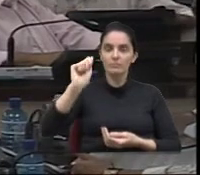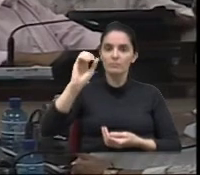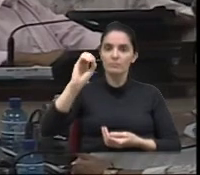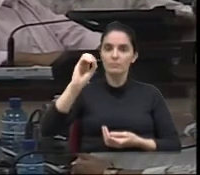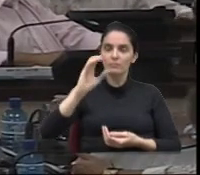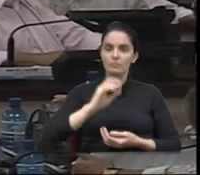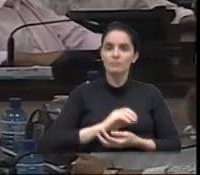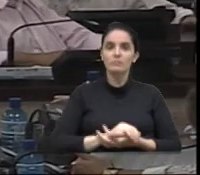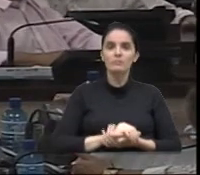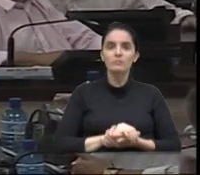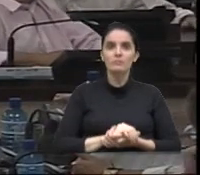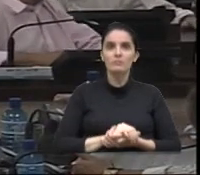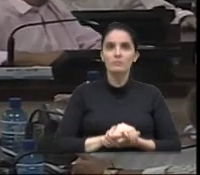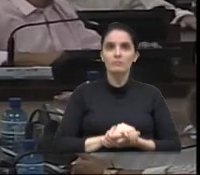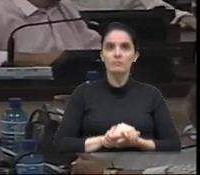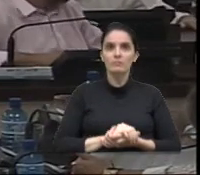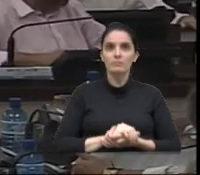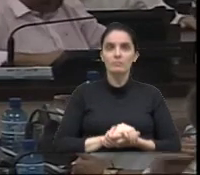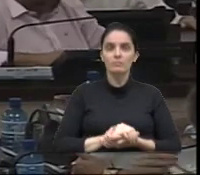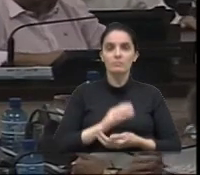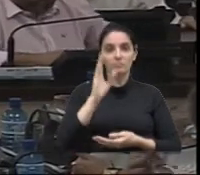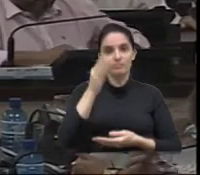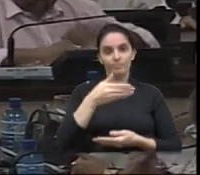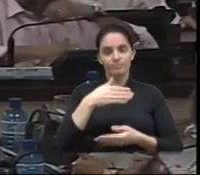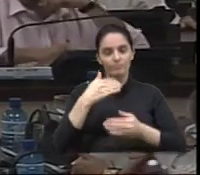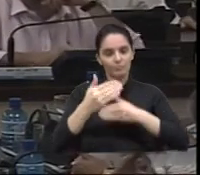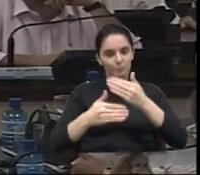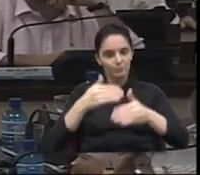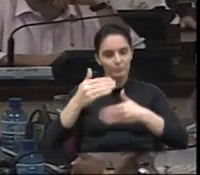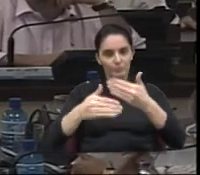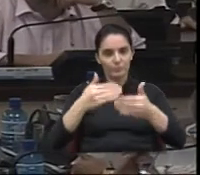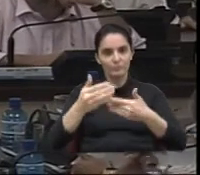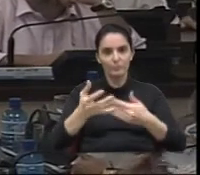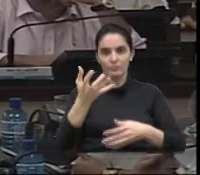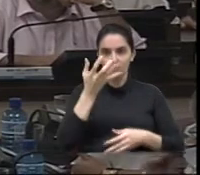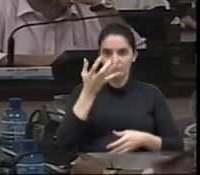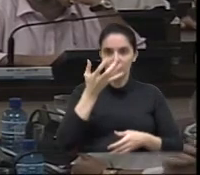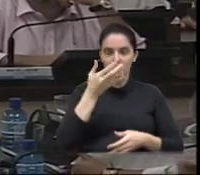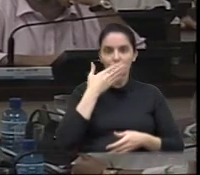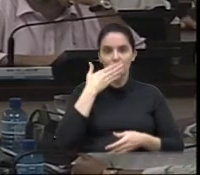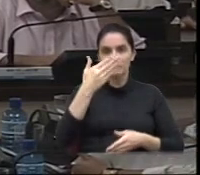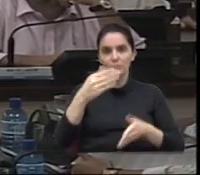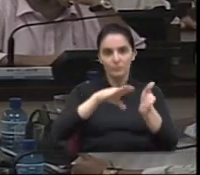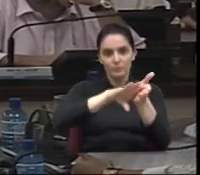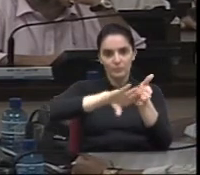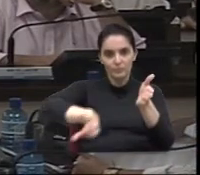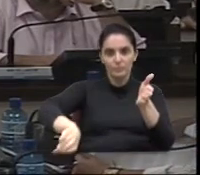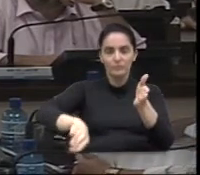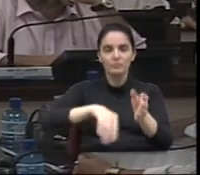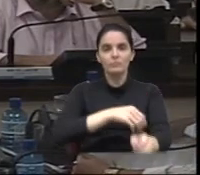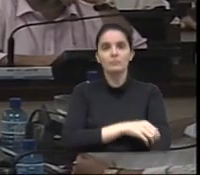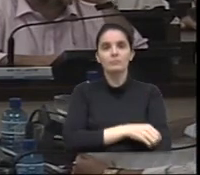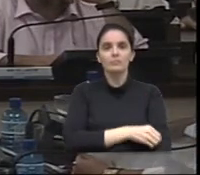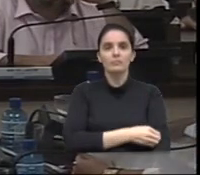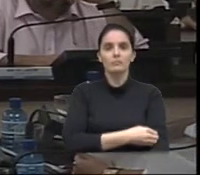por já ter passado muito tempo, eu gostaria de pedir para ser retirada essa moção.